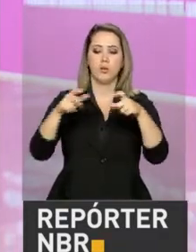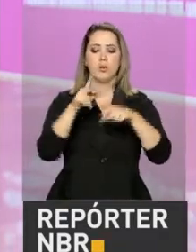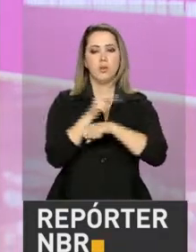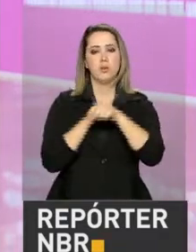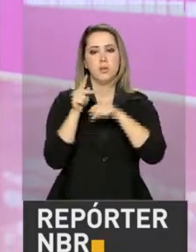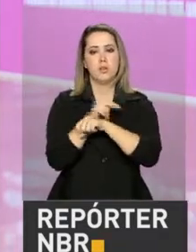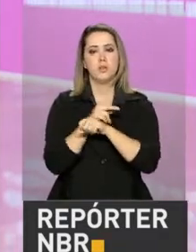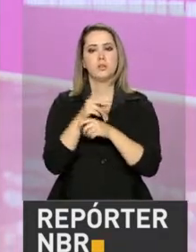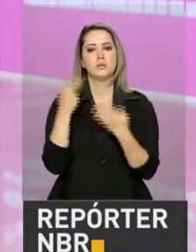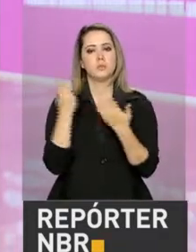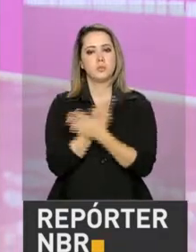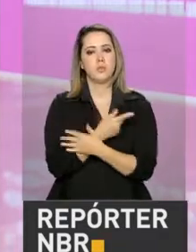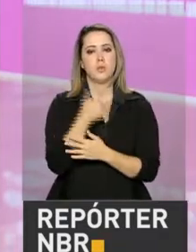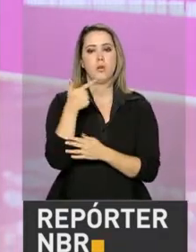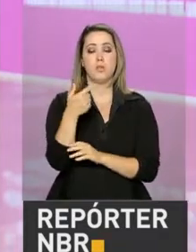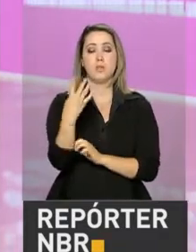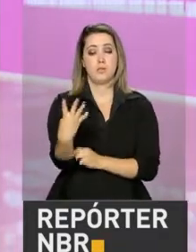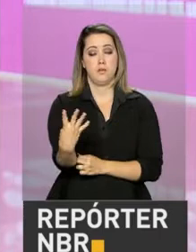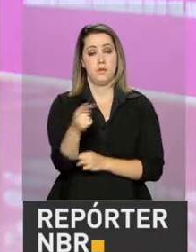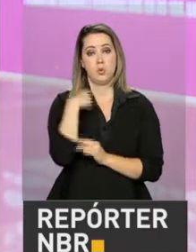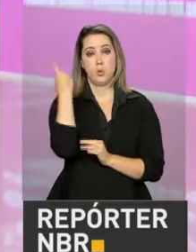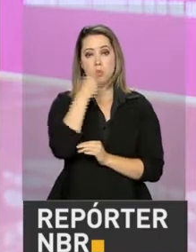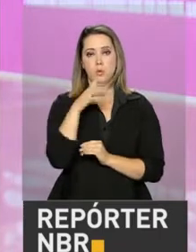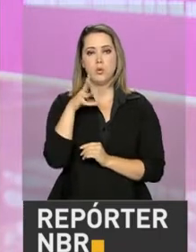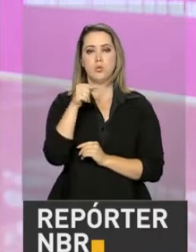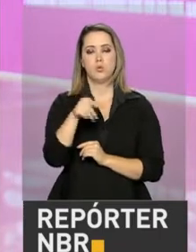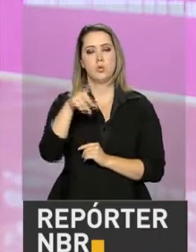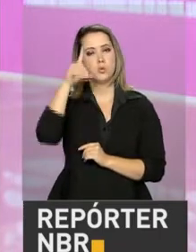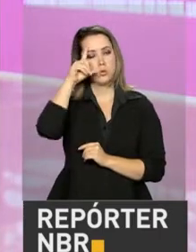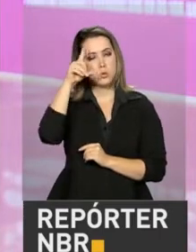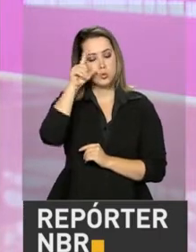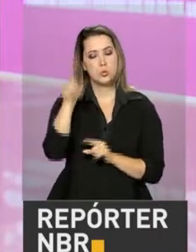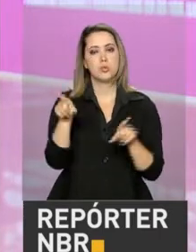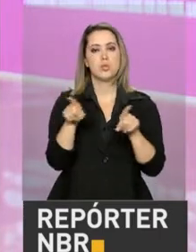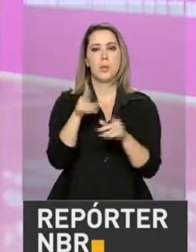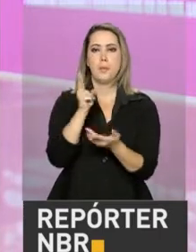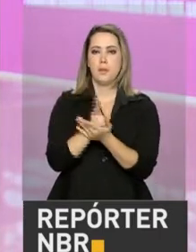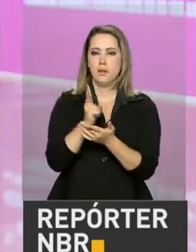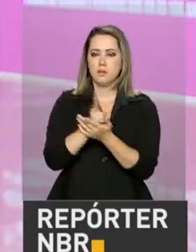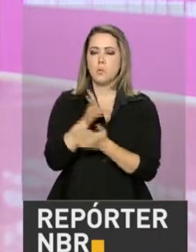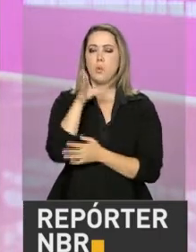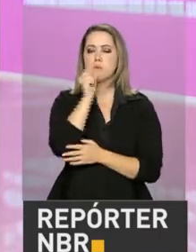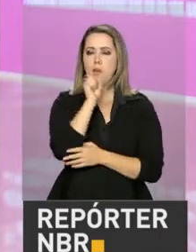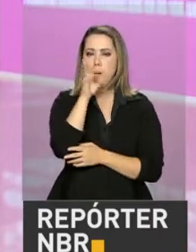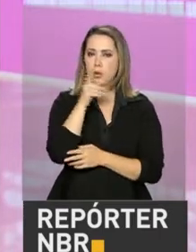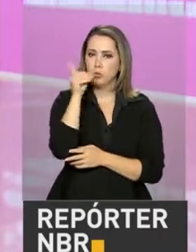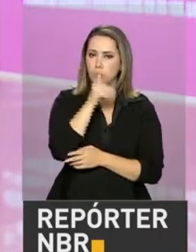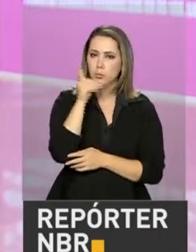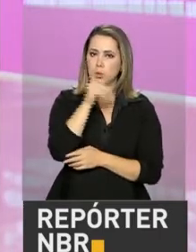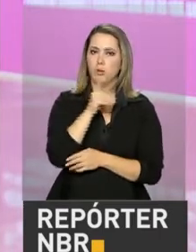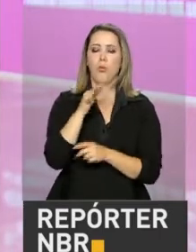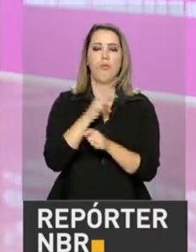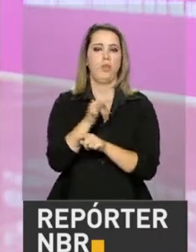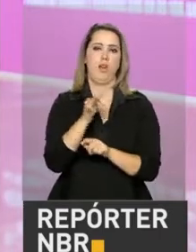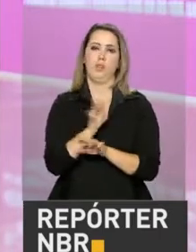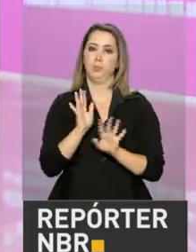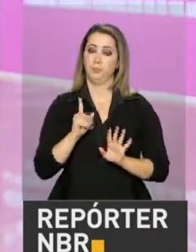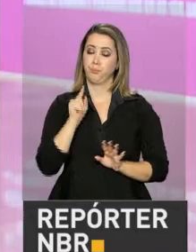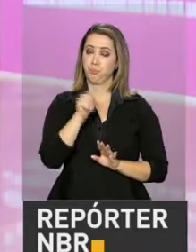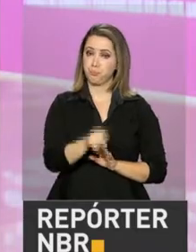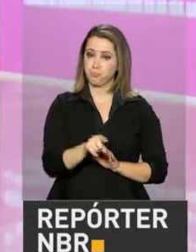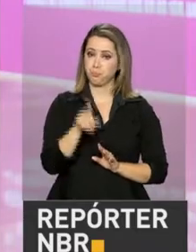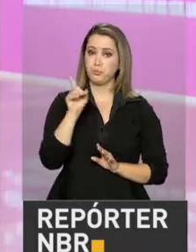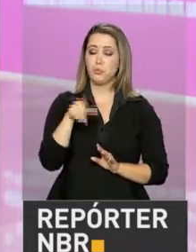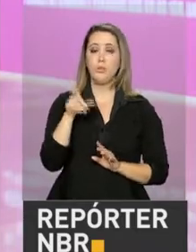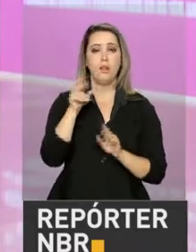país. Funciona 24 horas todos os dias, inclusive finais de semana e feriados. O